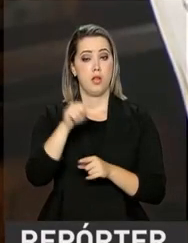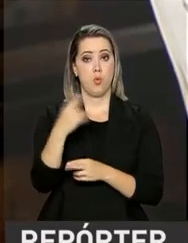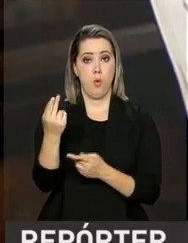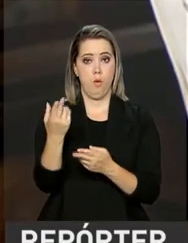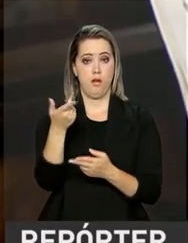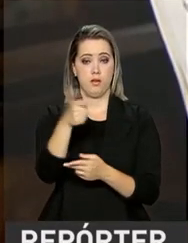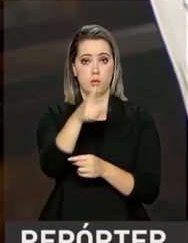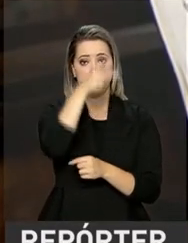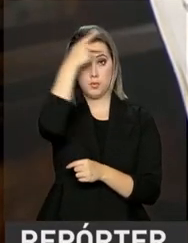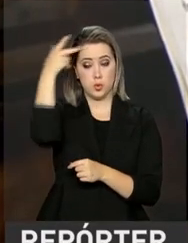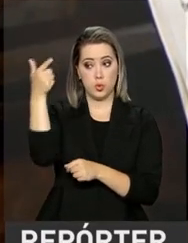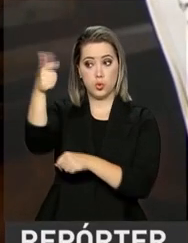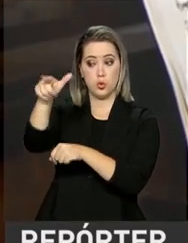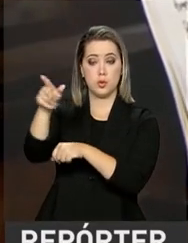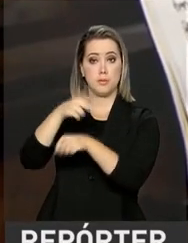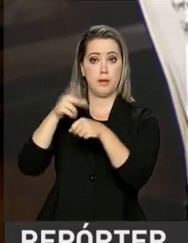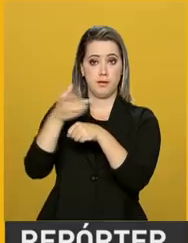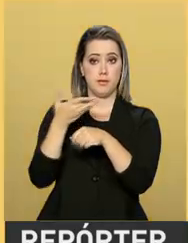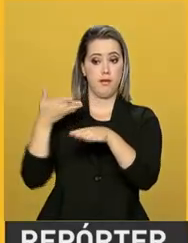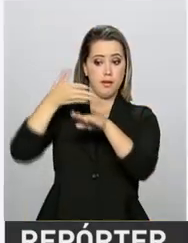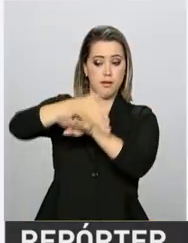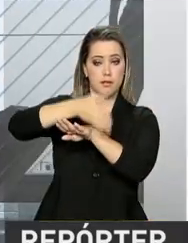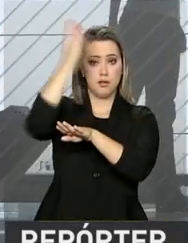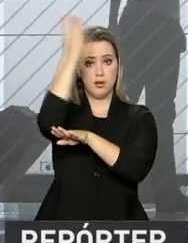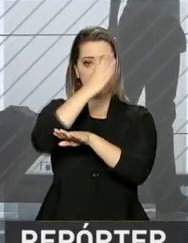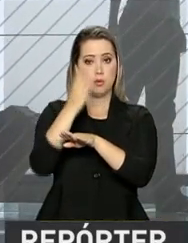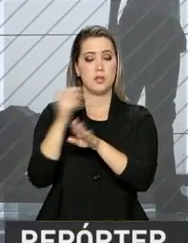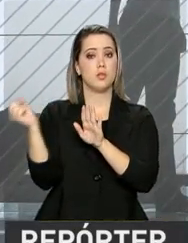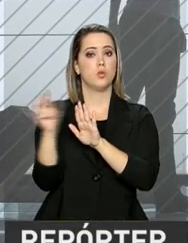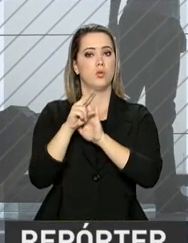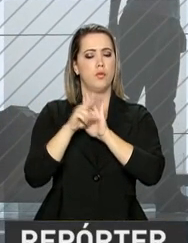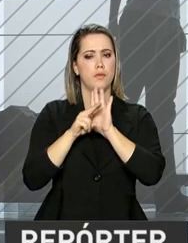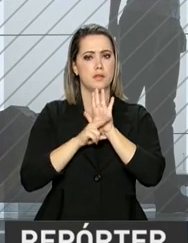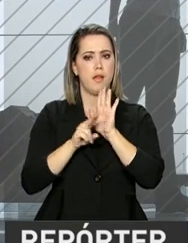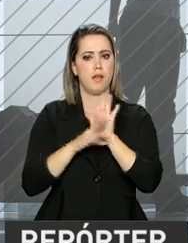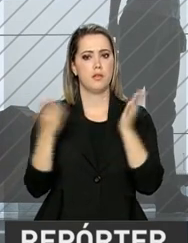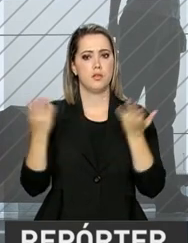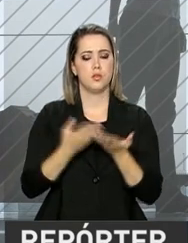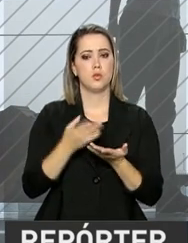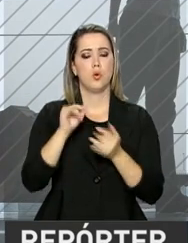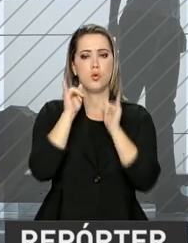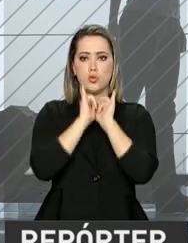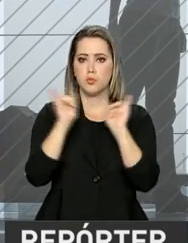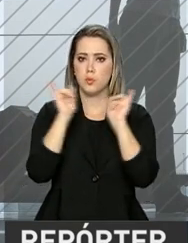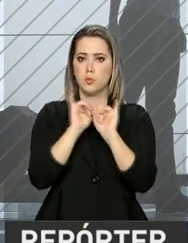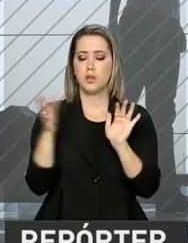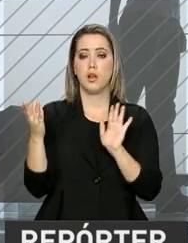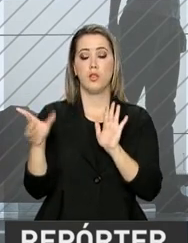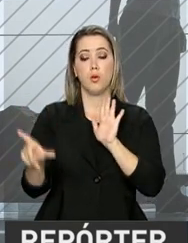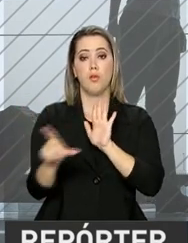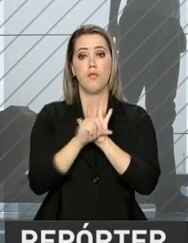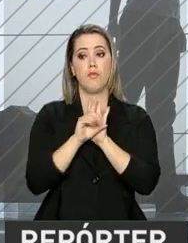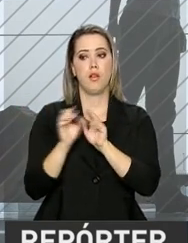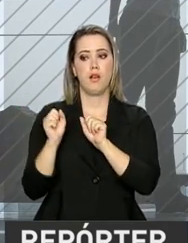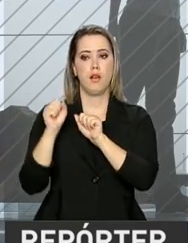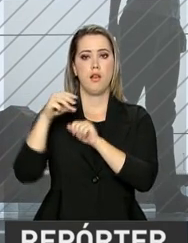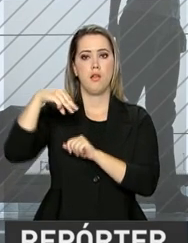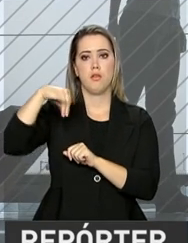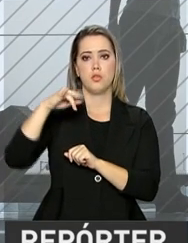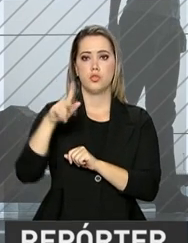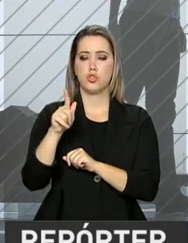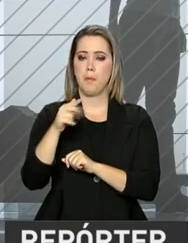Vitória terão novas regras a seguir foi publicada nesta quinta-feira no Diário Oficial da União a nova lei de imigração